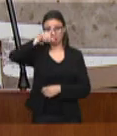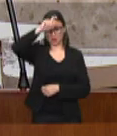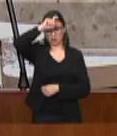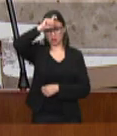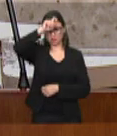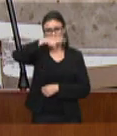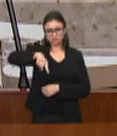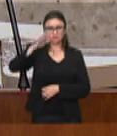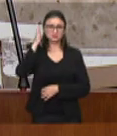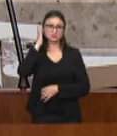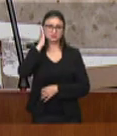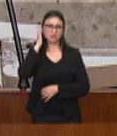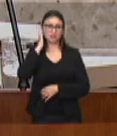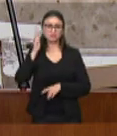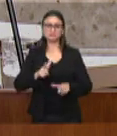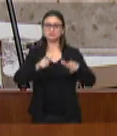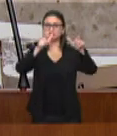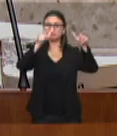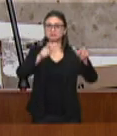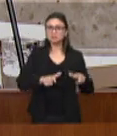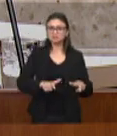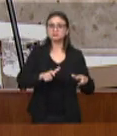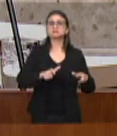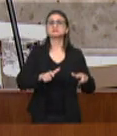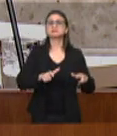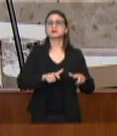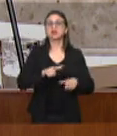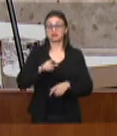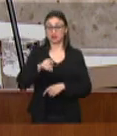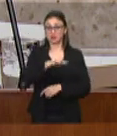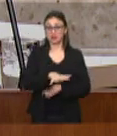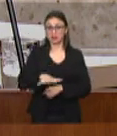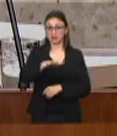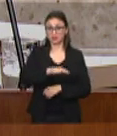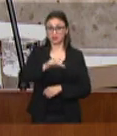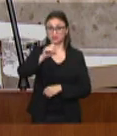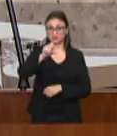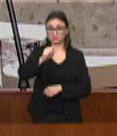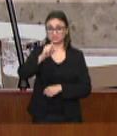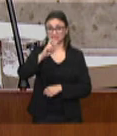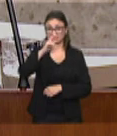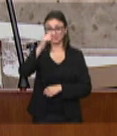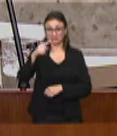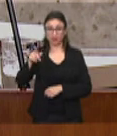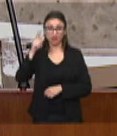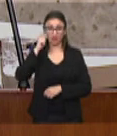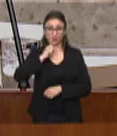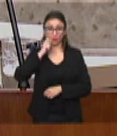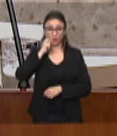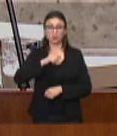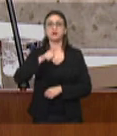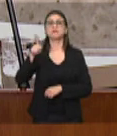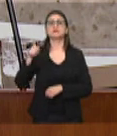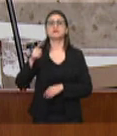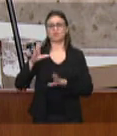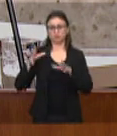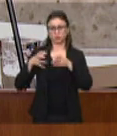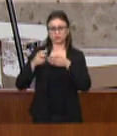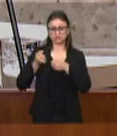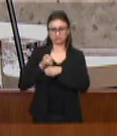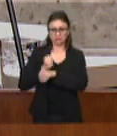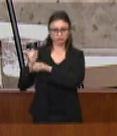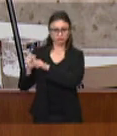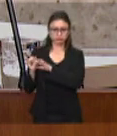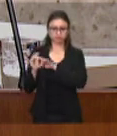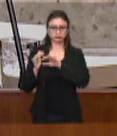todos sabemos, localizou-se na Serra da Barriga, na região do sertão alagoano, e abrigou escravizados